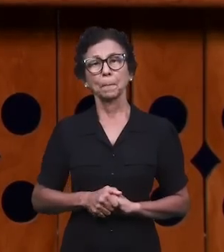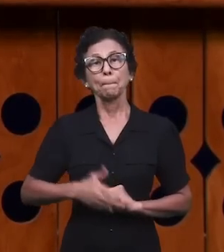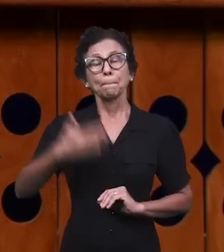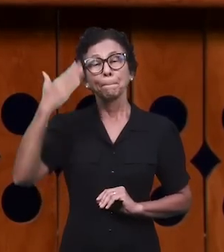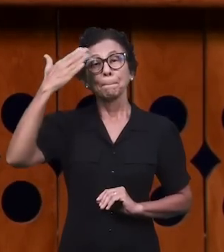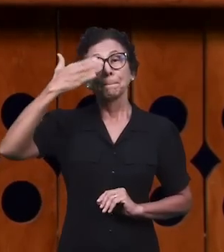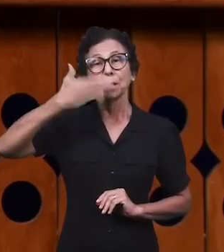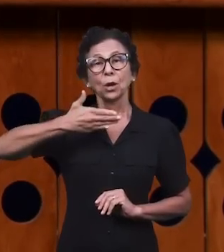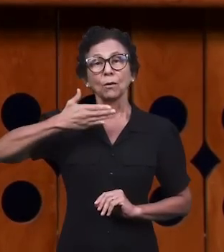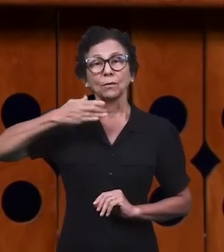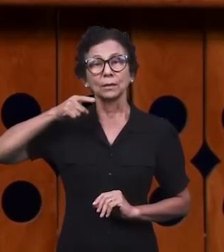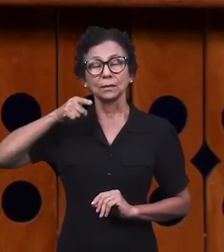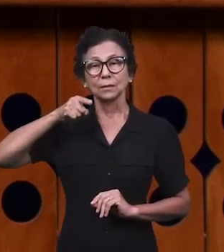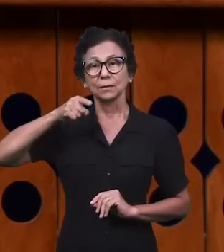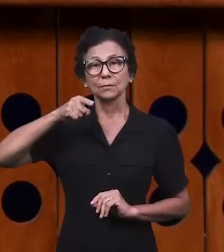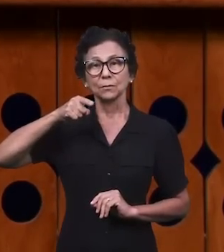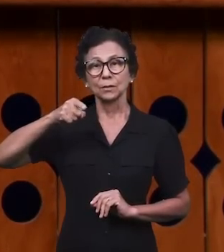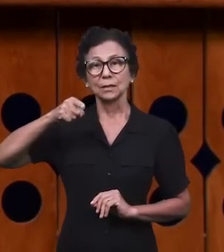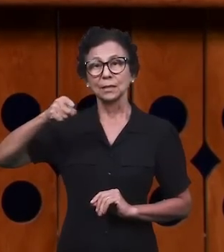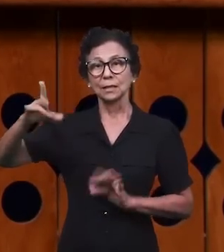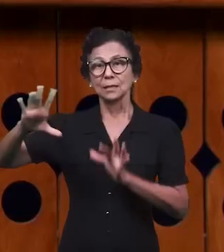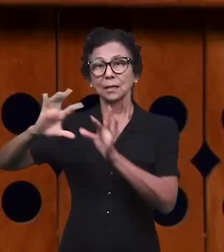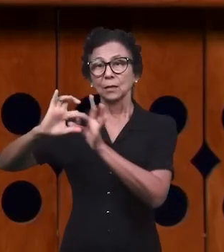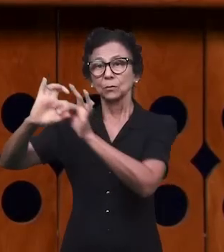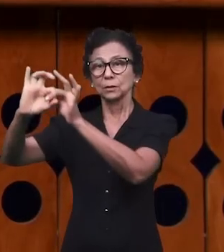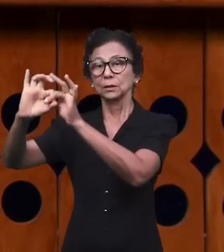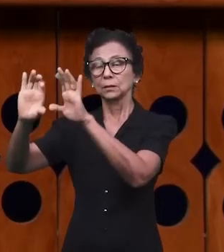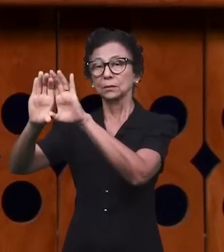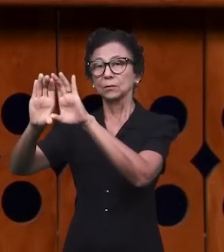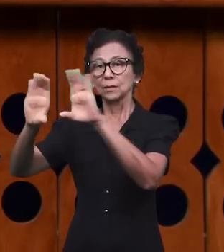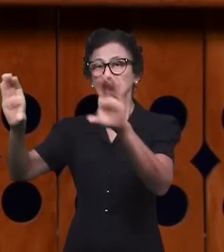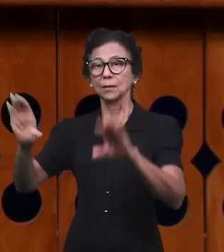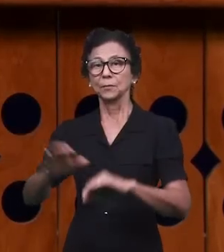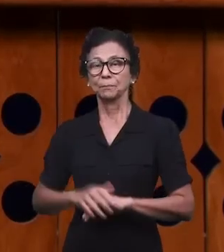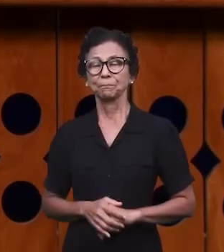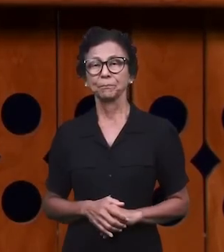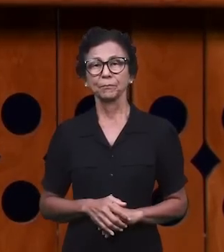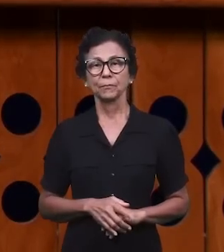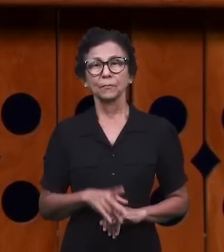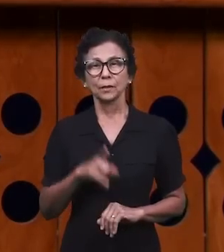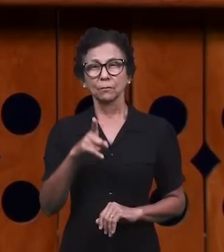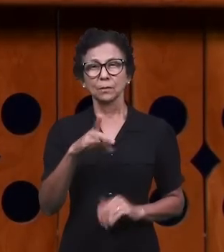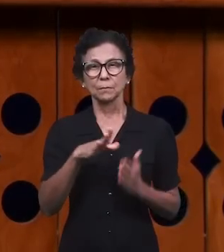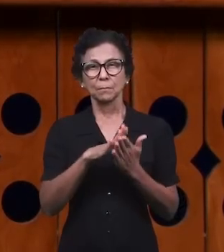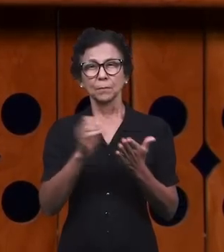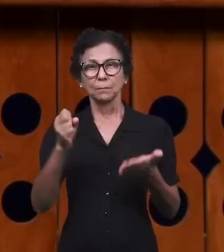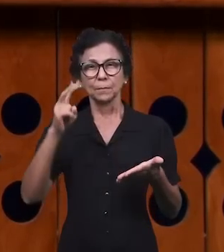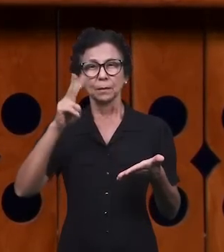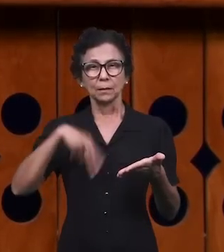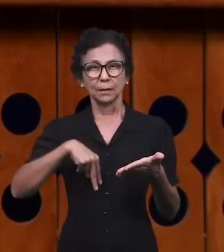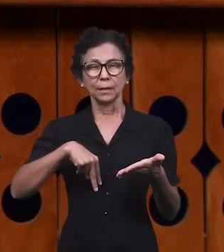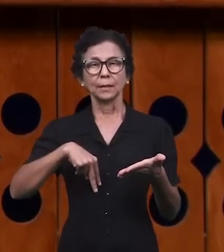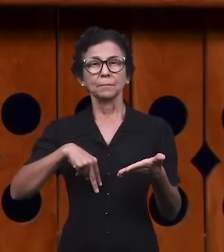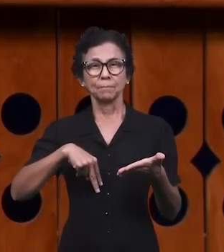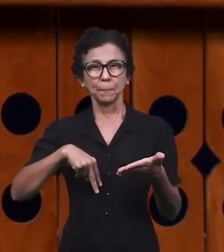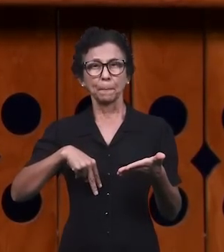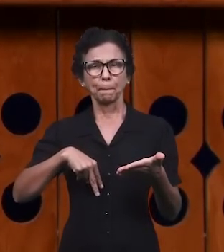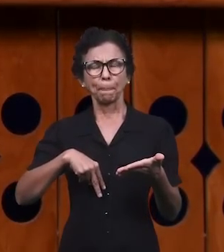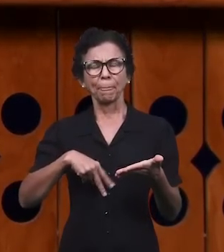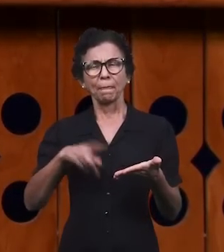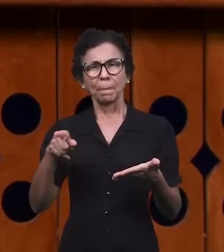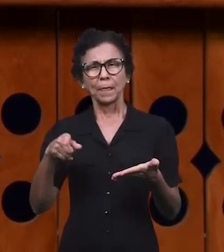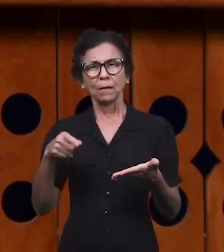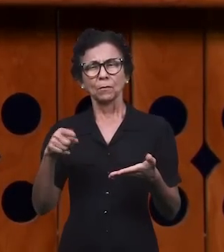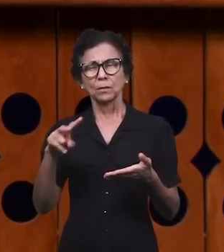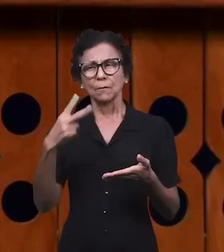você está ligado no céu é quando você pega a sua Bíblia, começa a ler, ouve uma palavra dessa, vai para casa